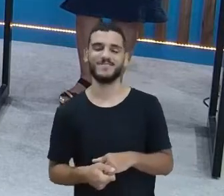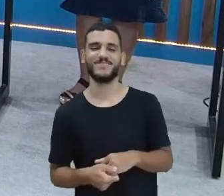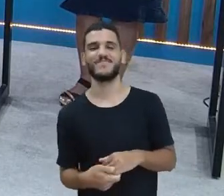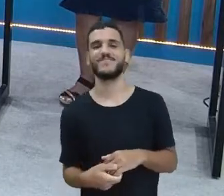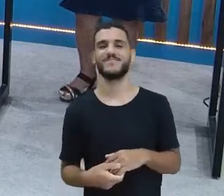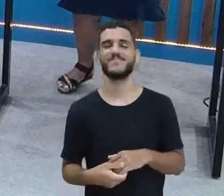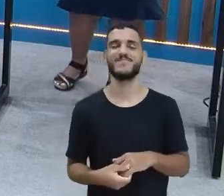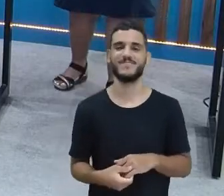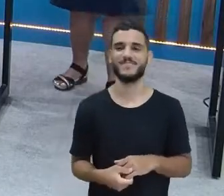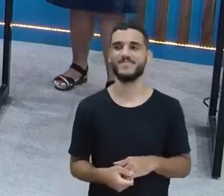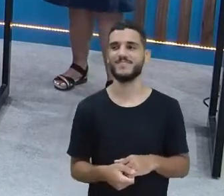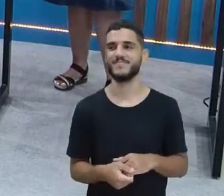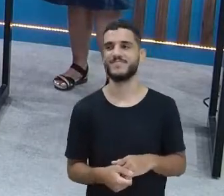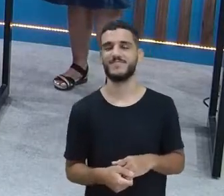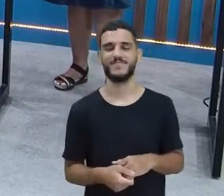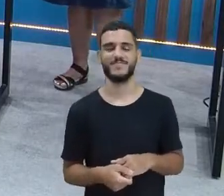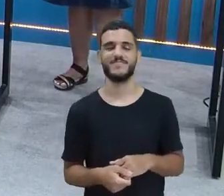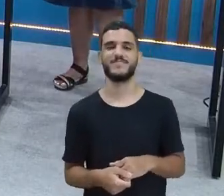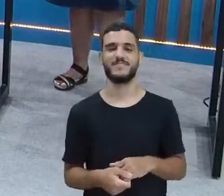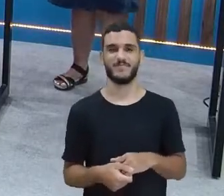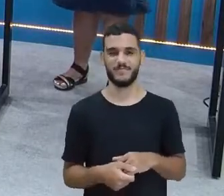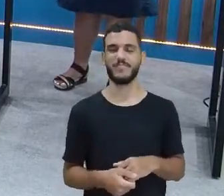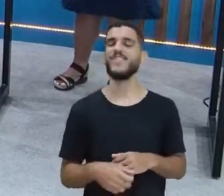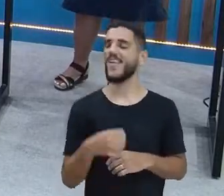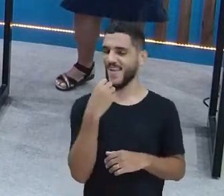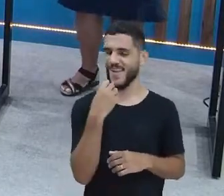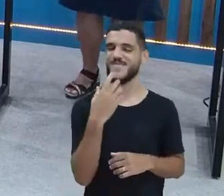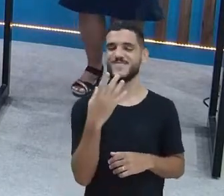meu par. É, aqui então você pode formar par com a Duda.